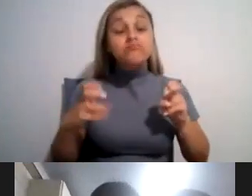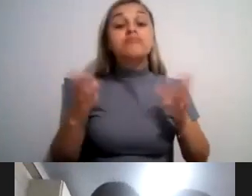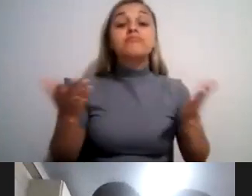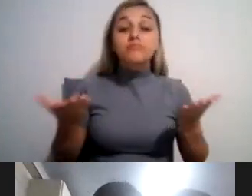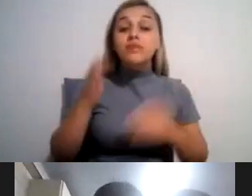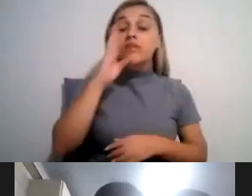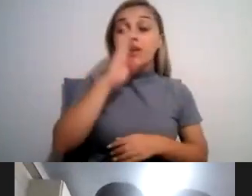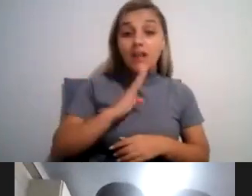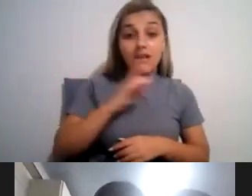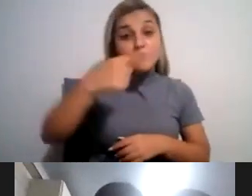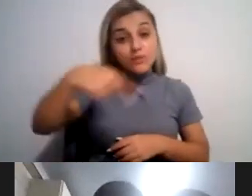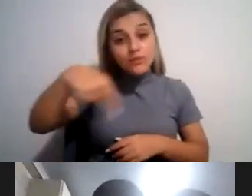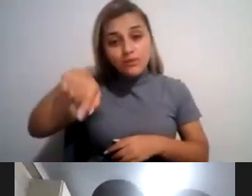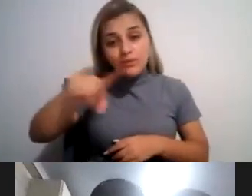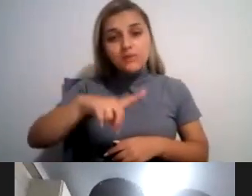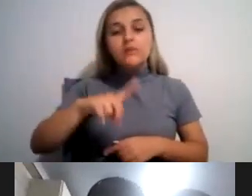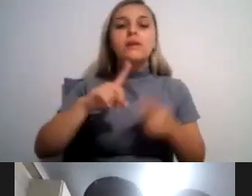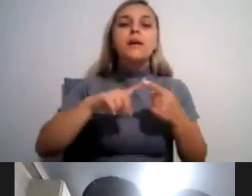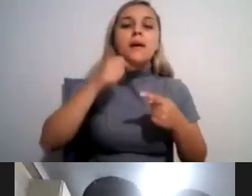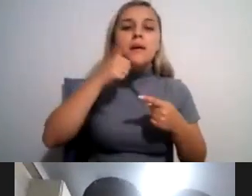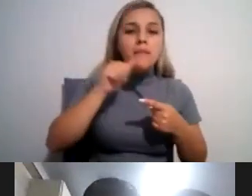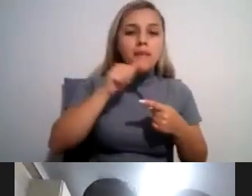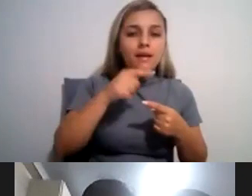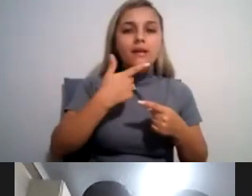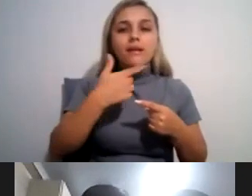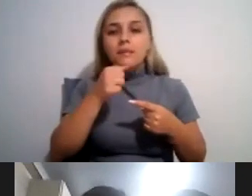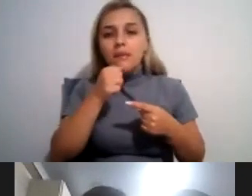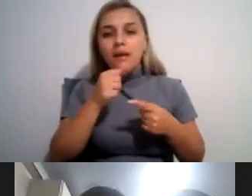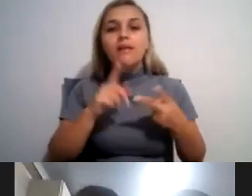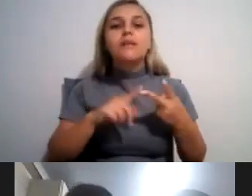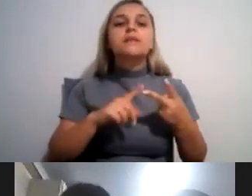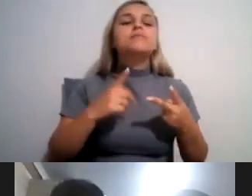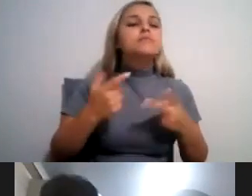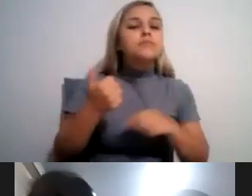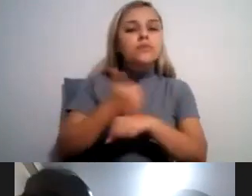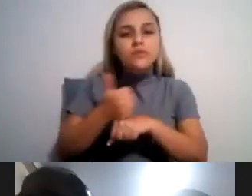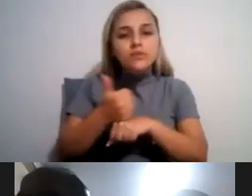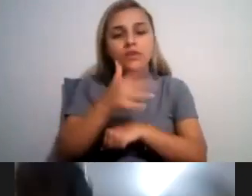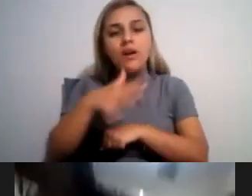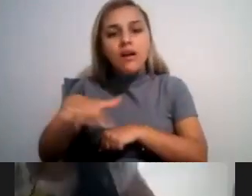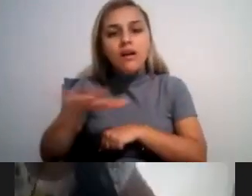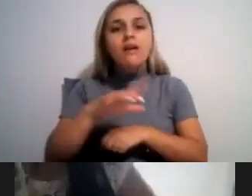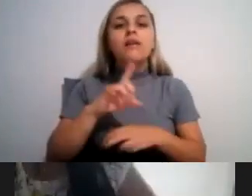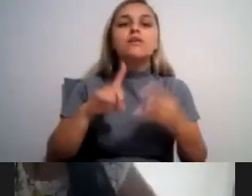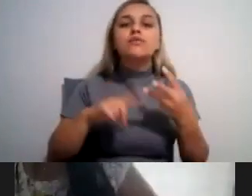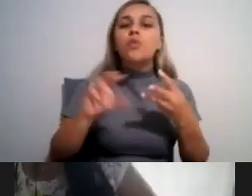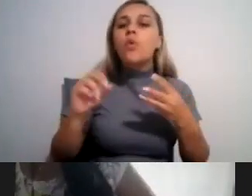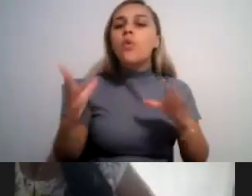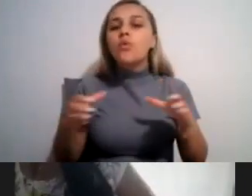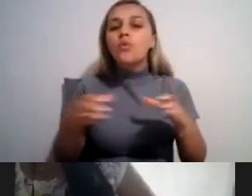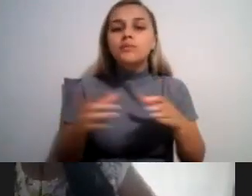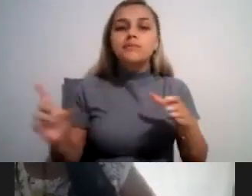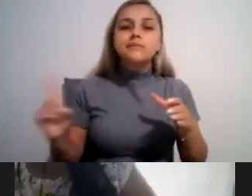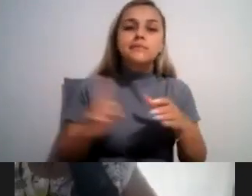mãe, acompanhante, tutor, profissionais da área, participantes, equipe do Instituto Olga Cos, sejam